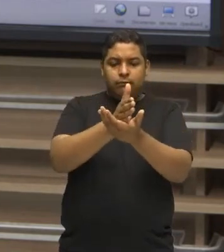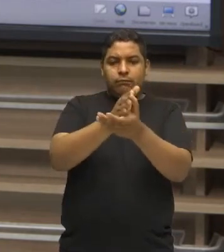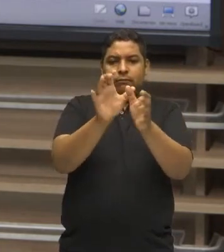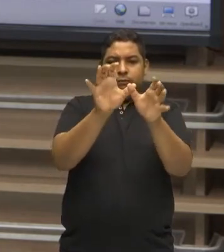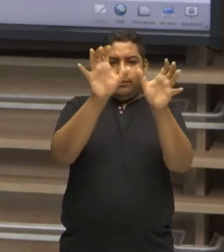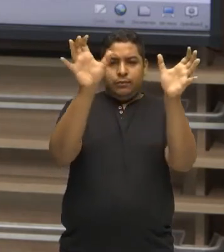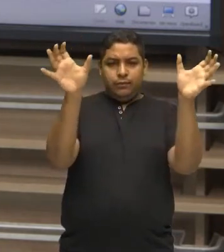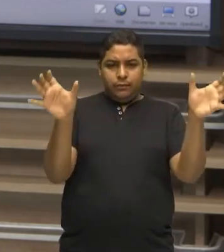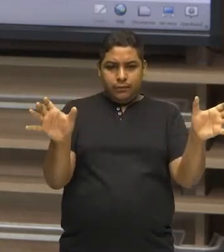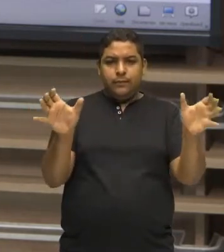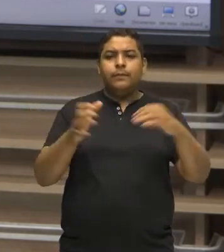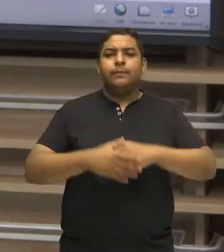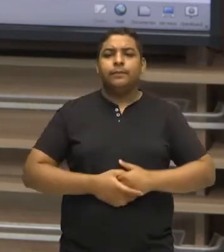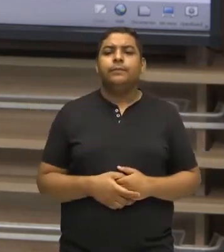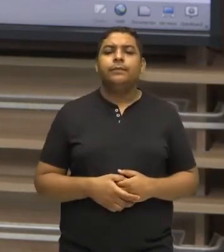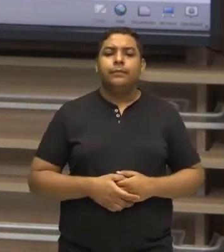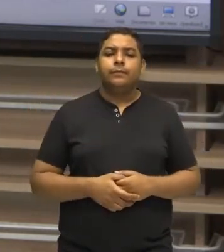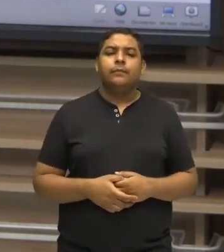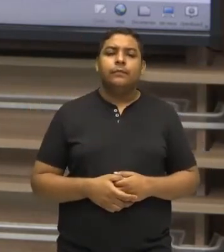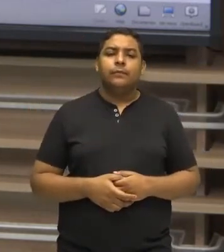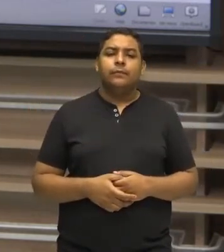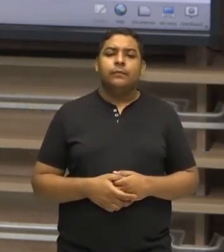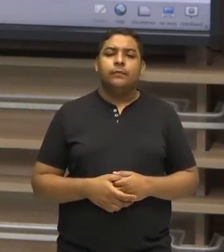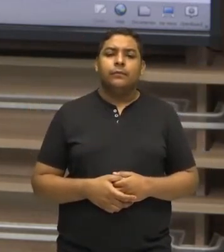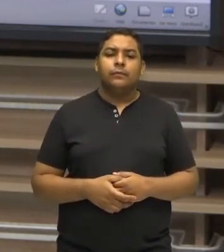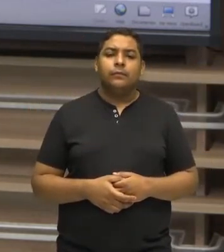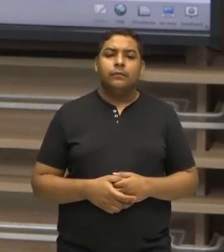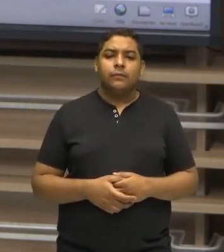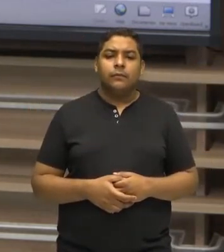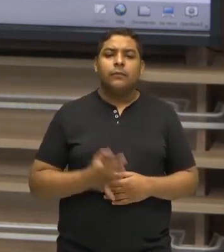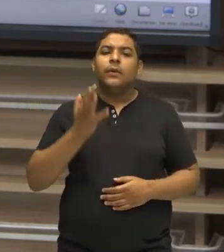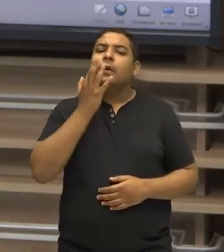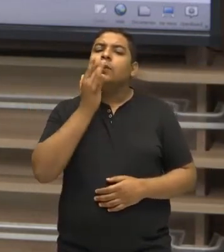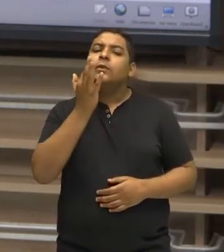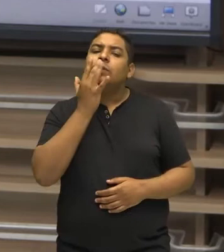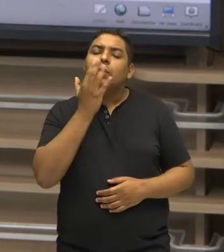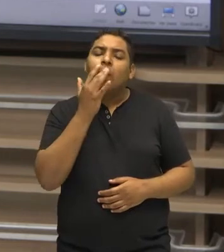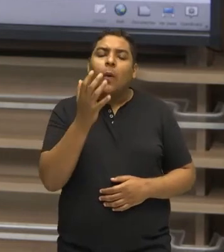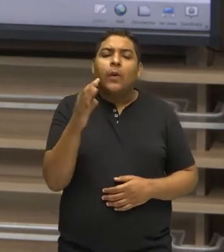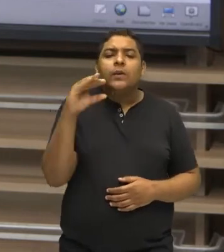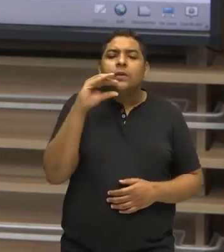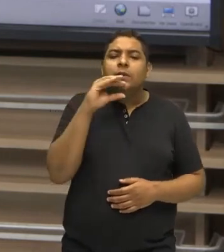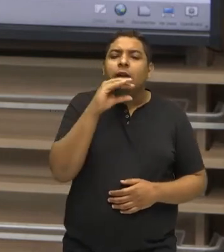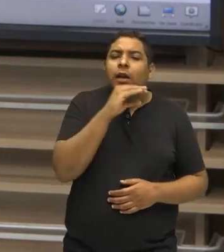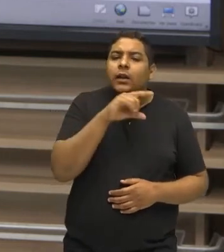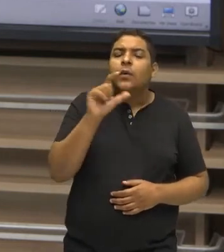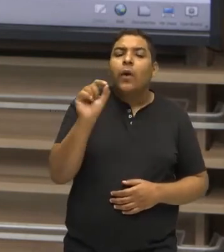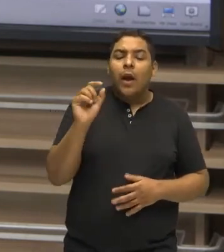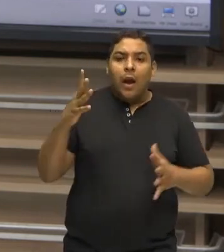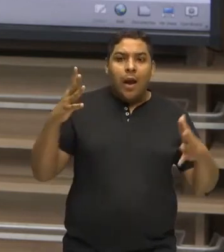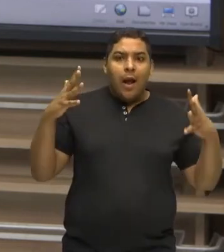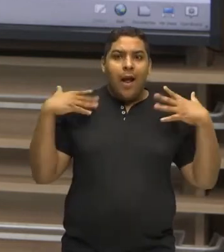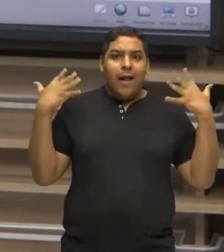cores quentes. As cores quentes são aquelas que transmitem o quê? Alegria. Geralmente, quando você vai para uma